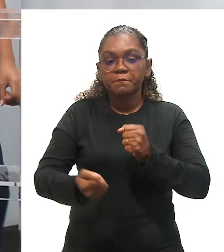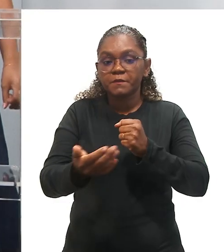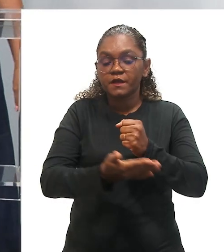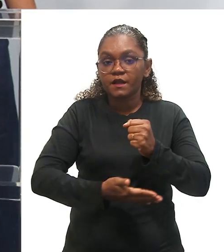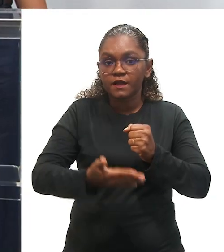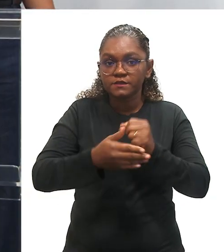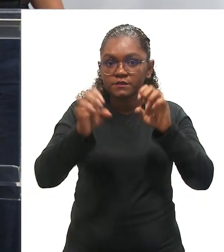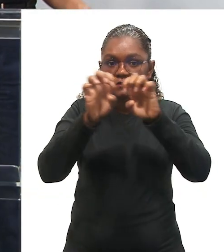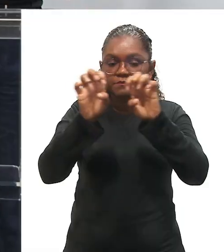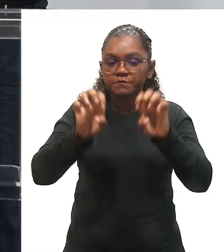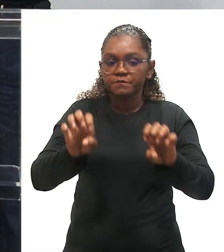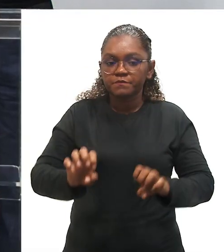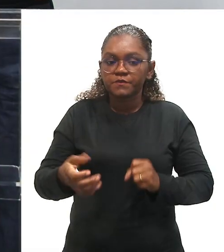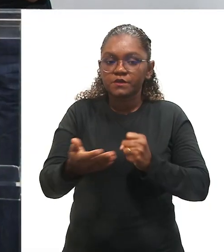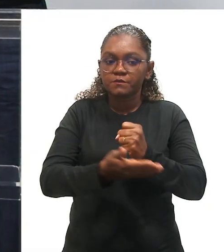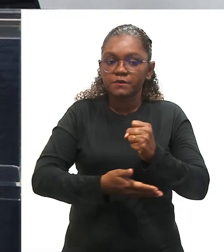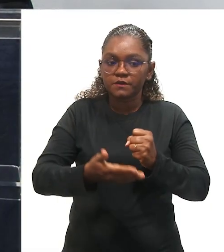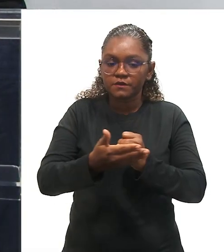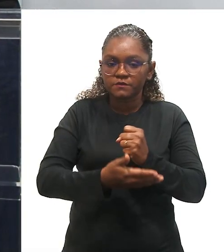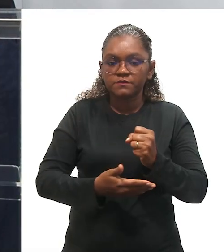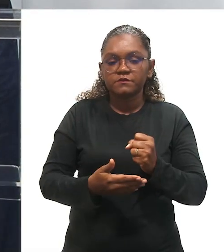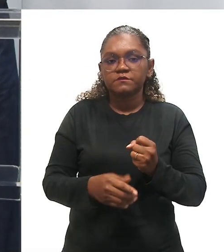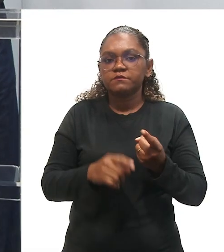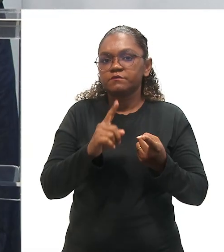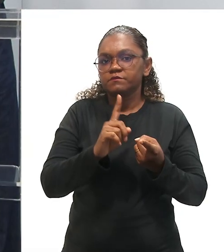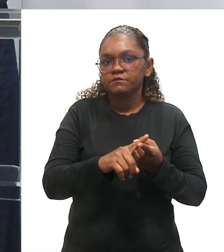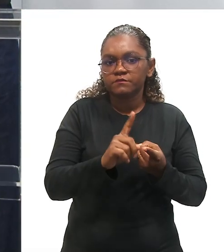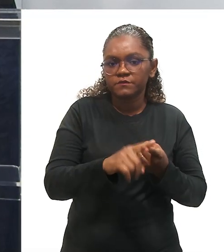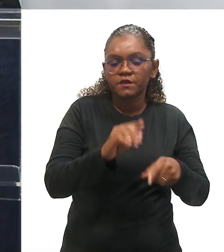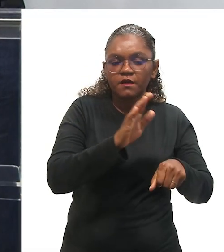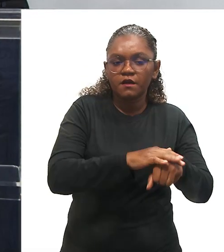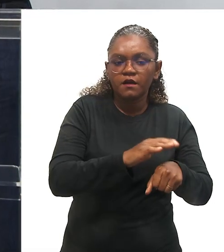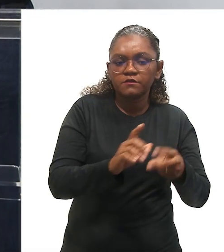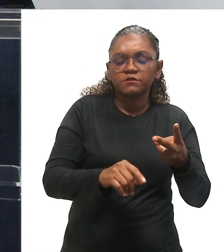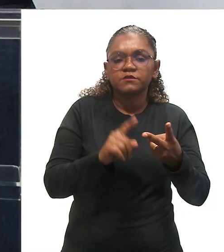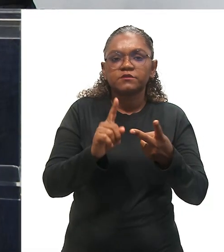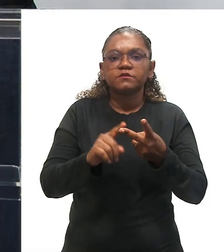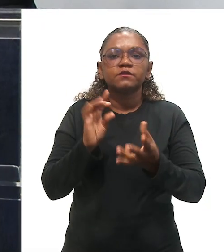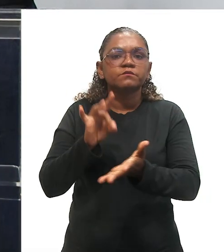Escrituração contábil. Os atos, os fatos